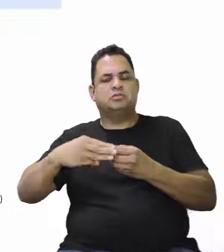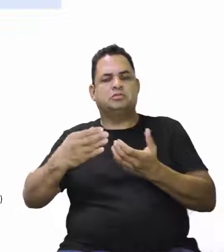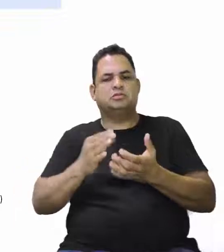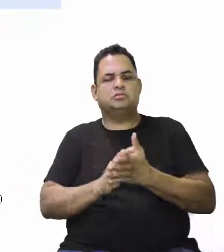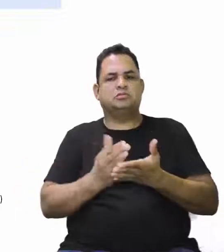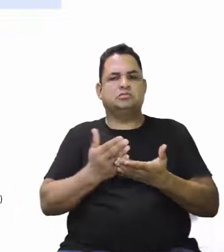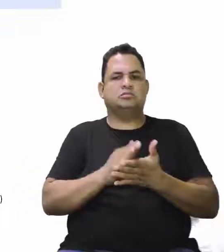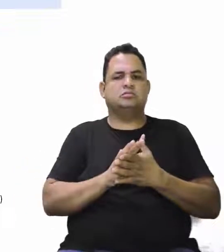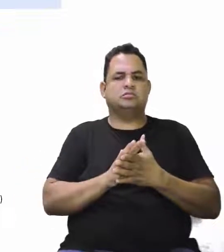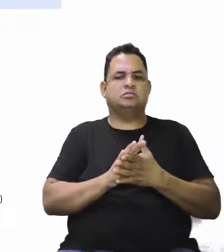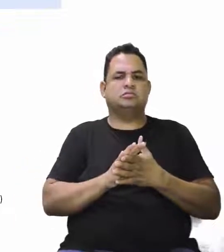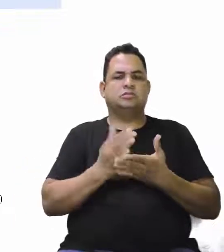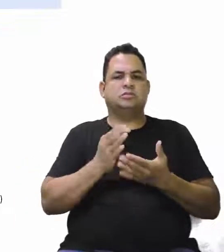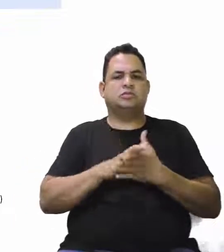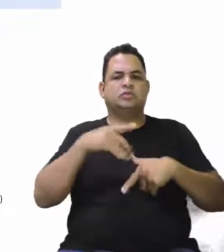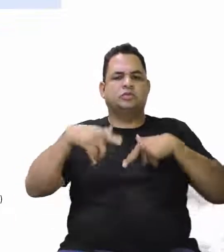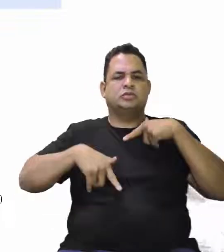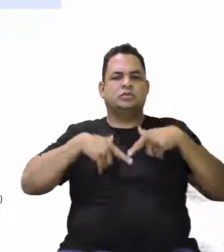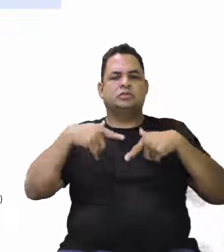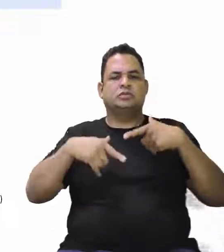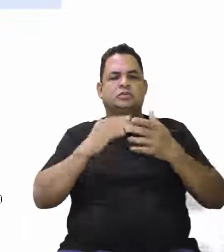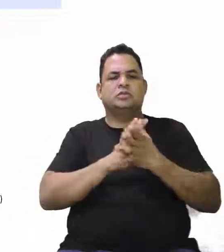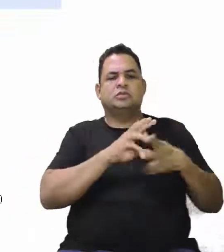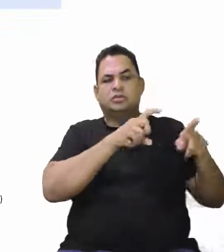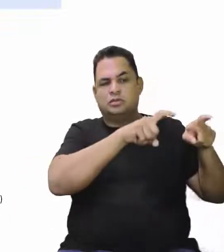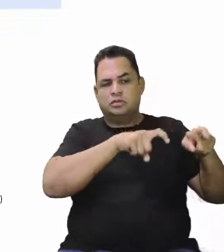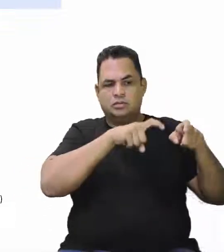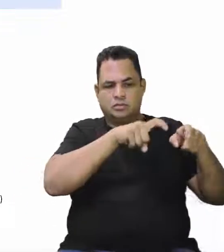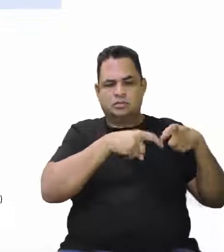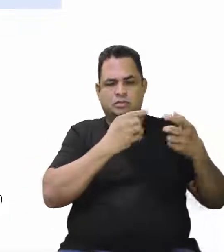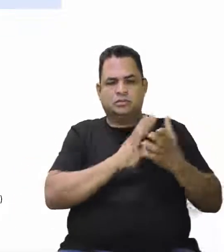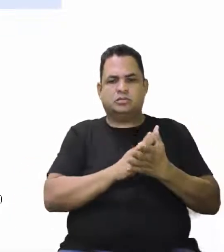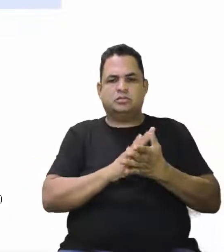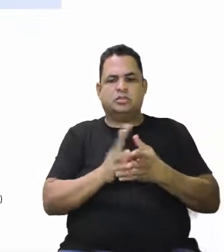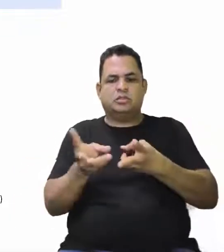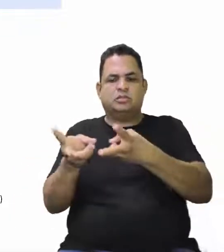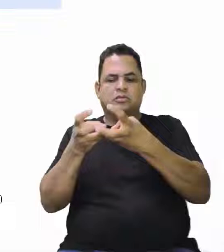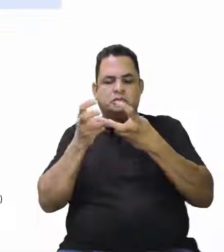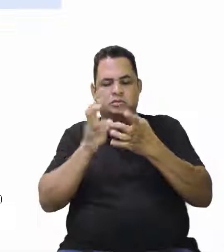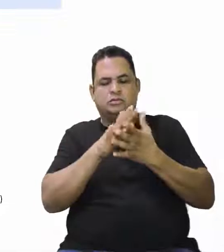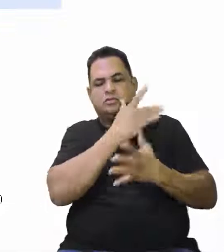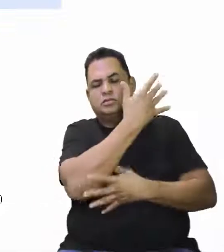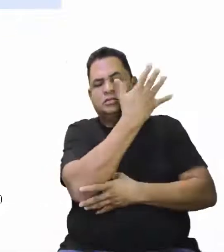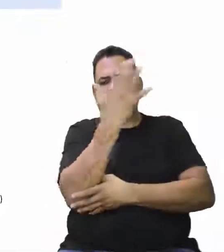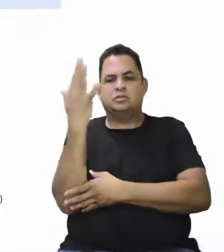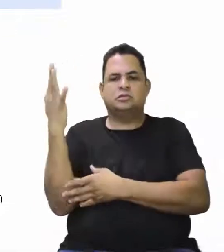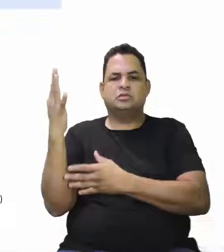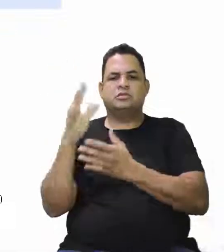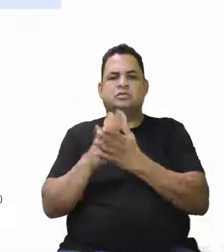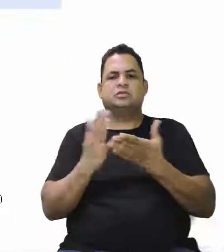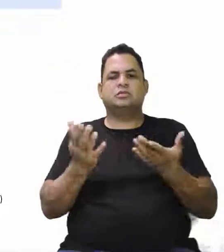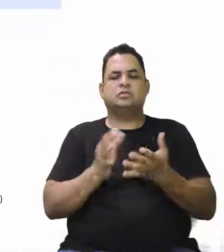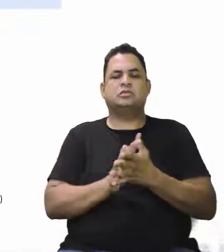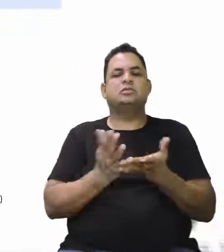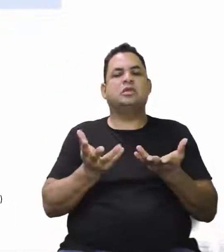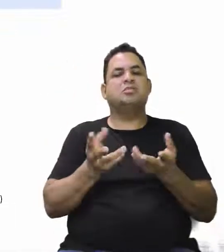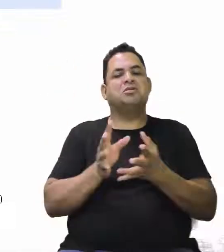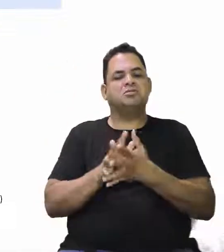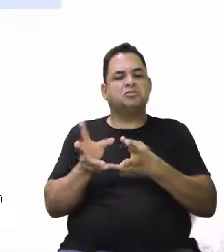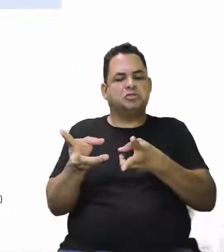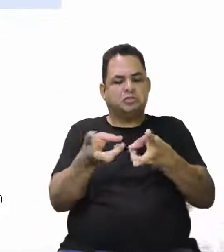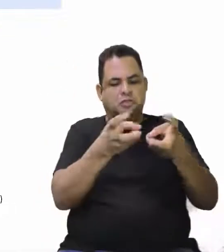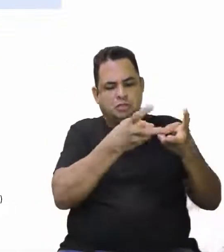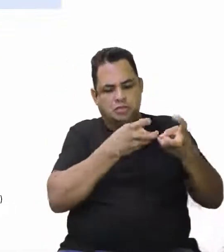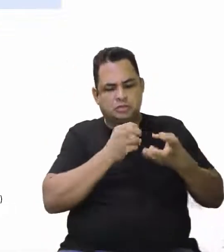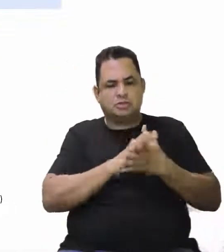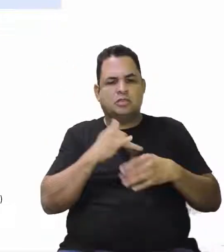município, maior parte dos empregos é na agricultura, é no extrativismo vegetal, é no extrativismo mineral.